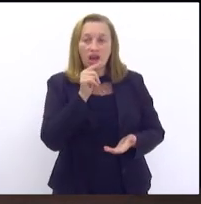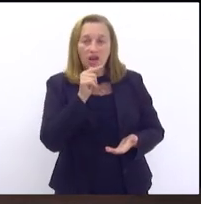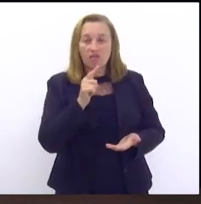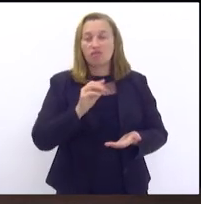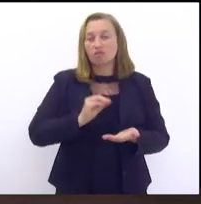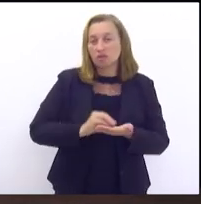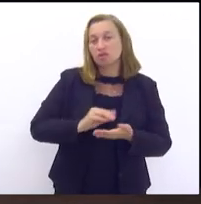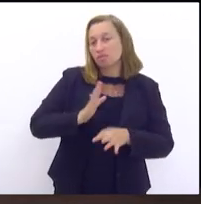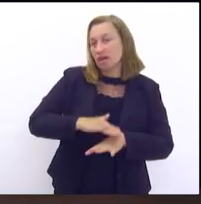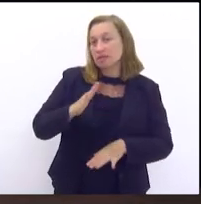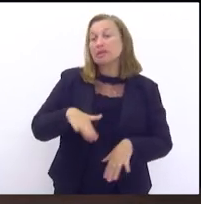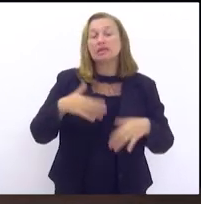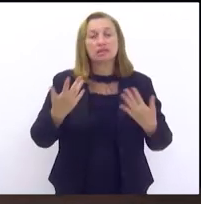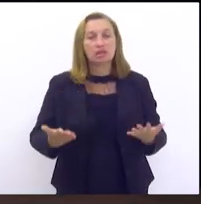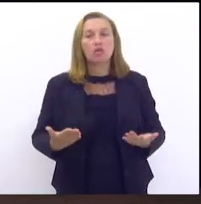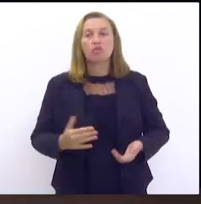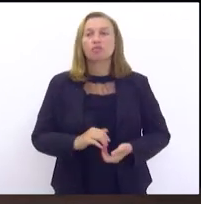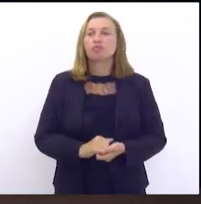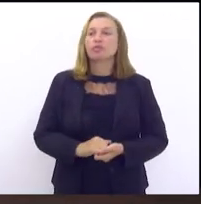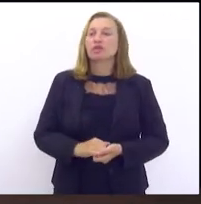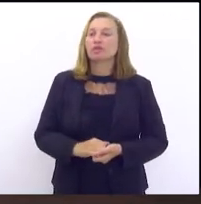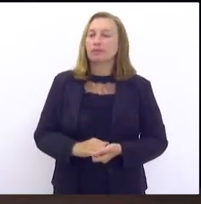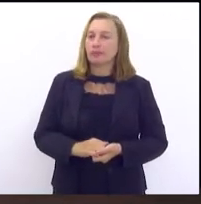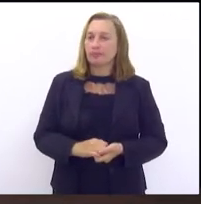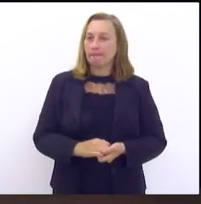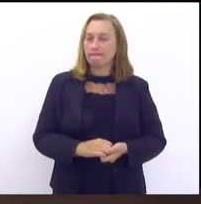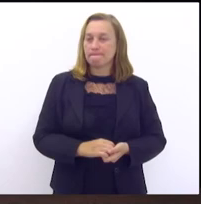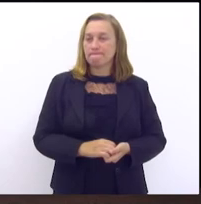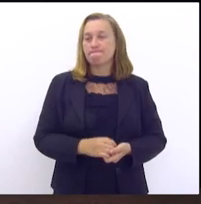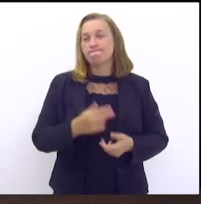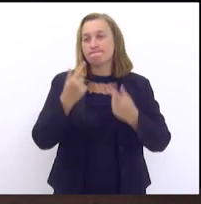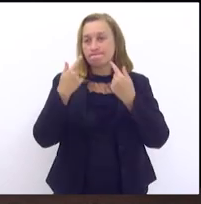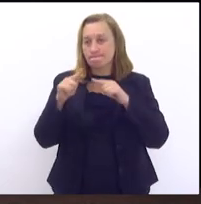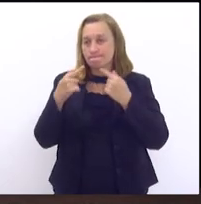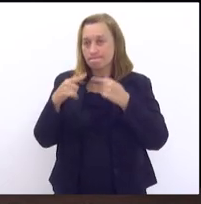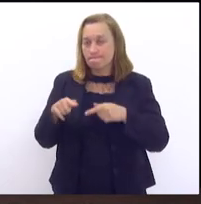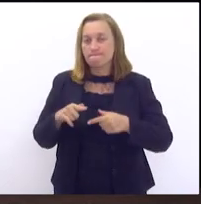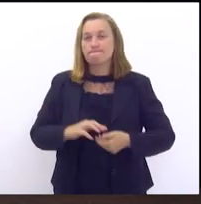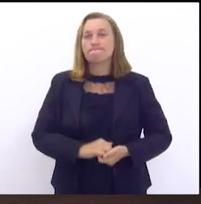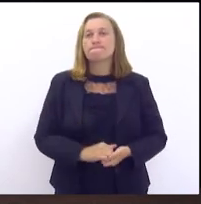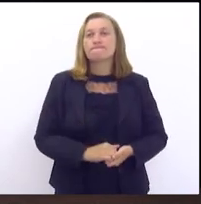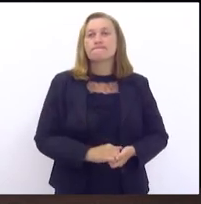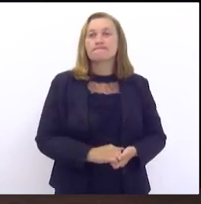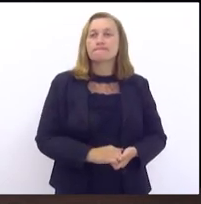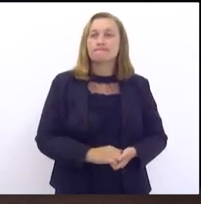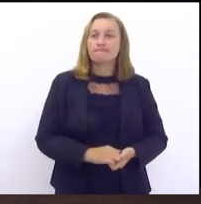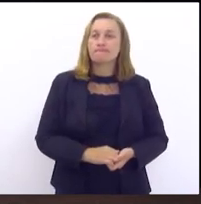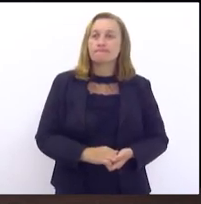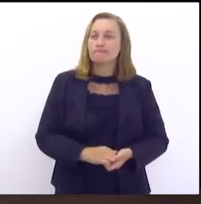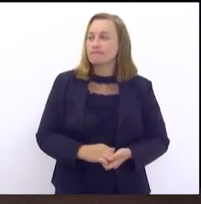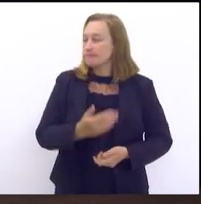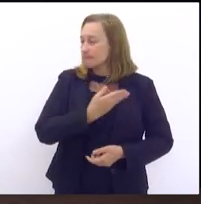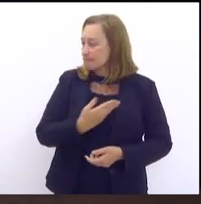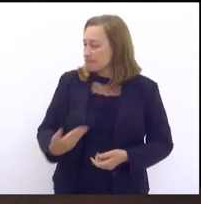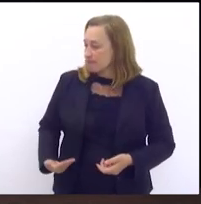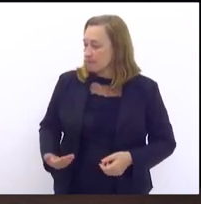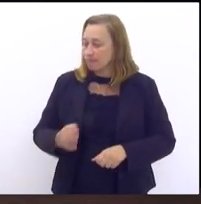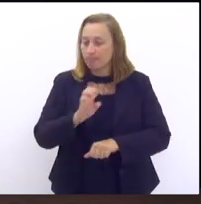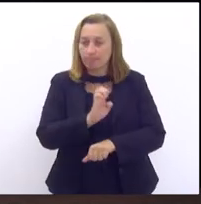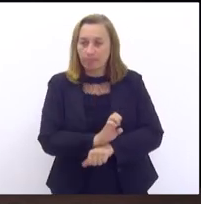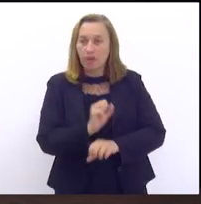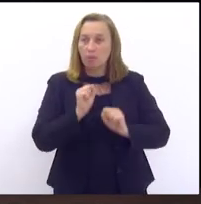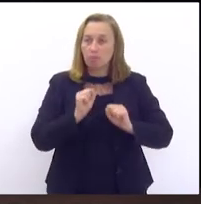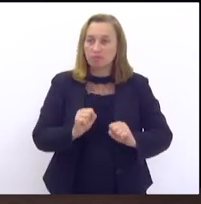ainda. Então, eu faço aqui a minha reclamação, né, para que o governo do Estado